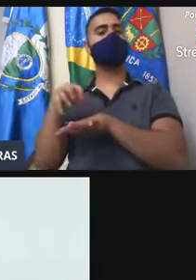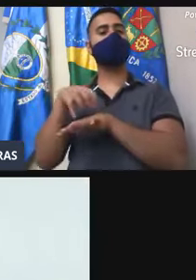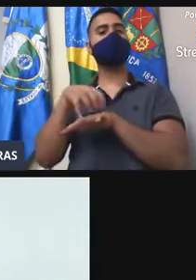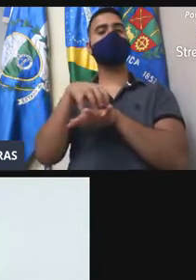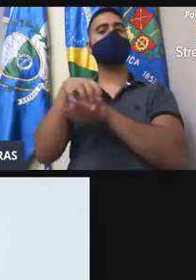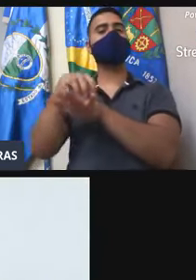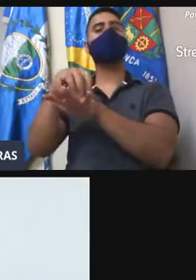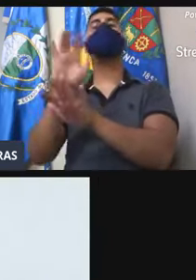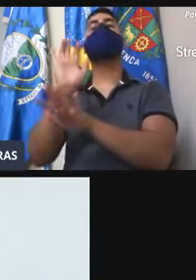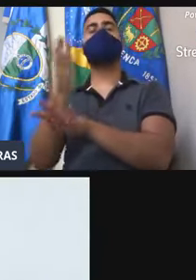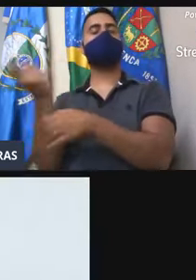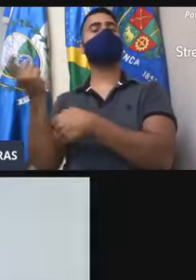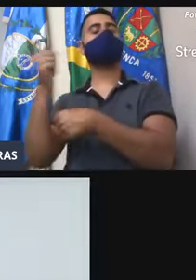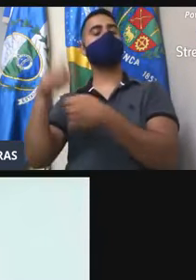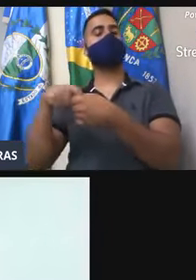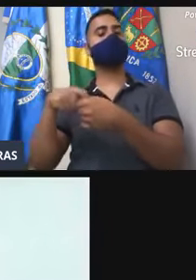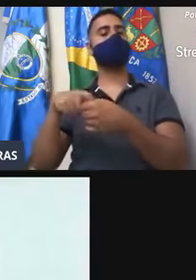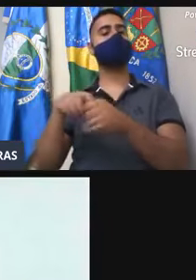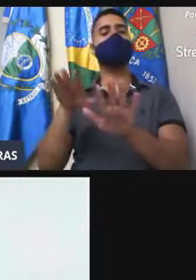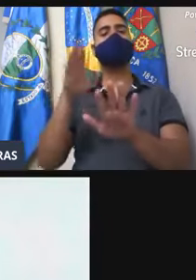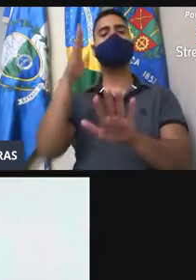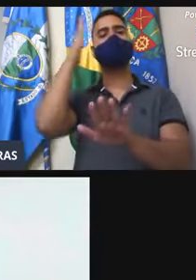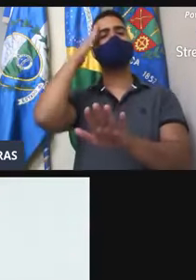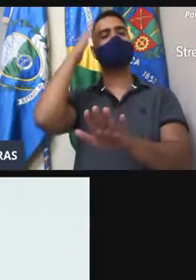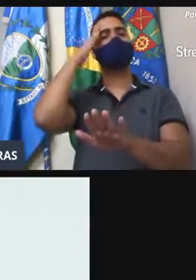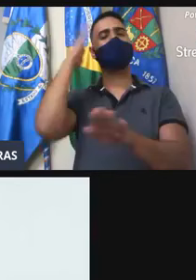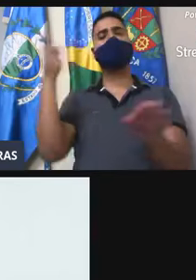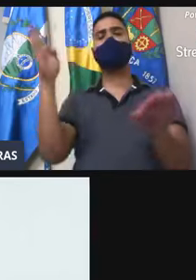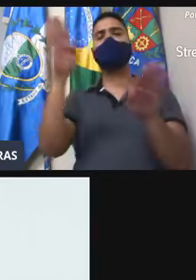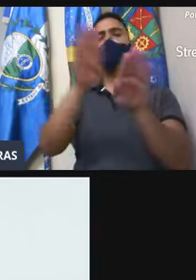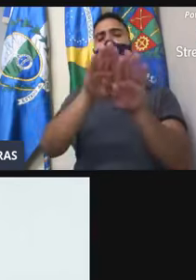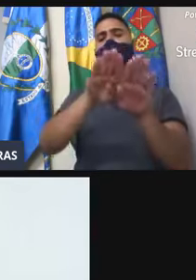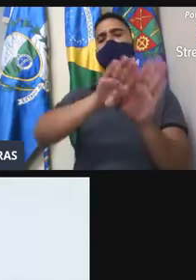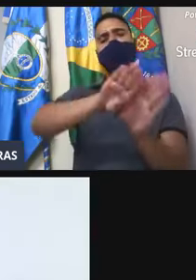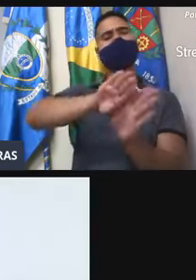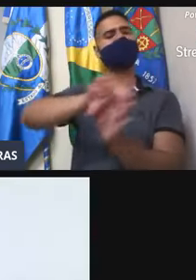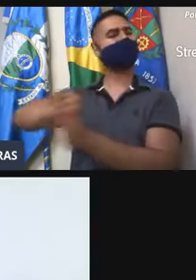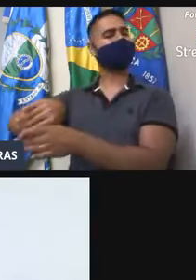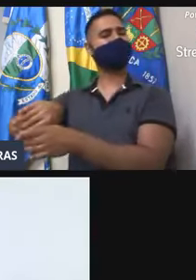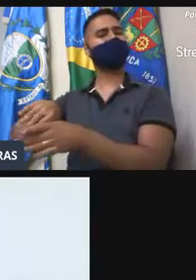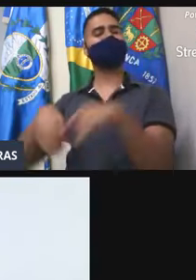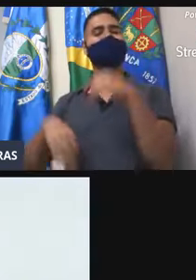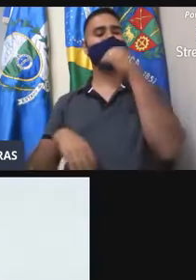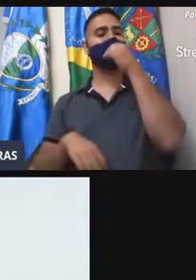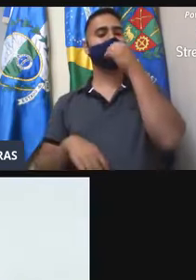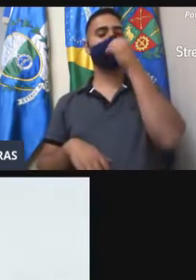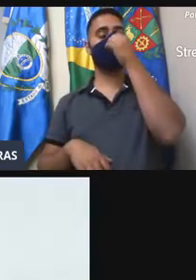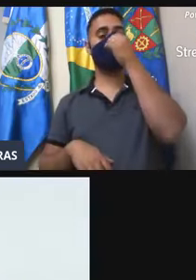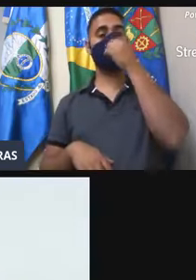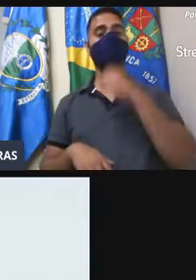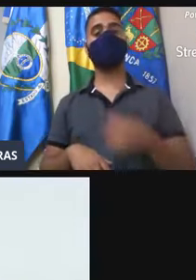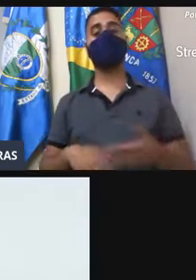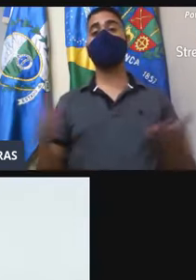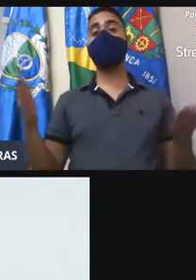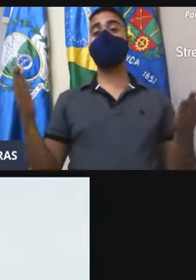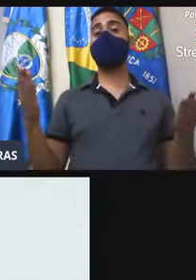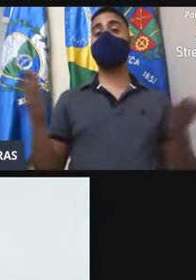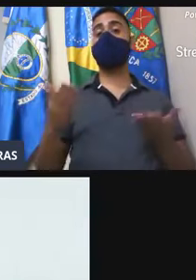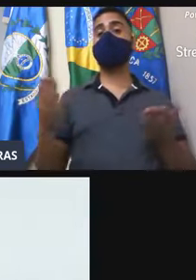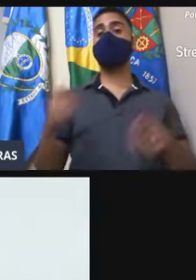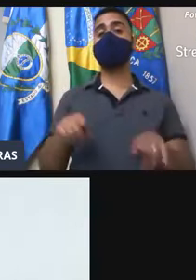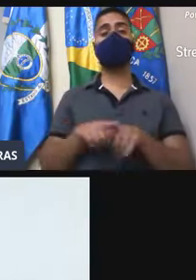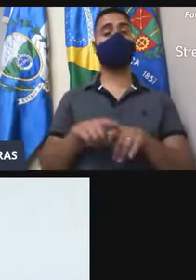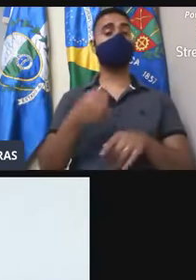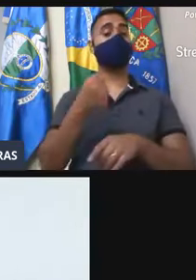os turistas, conforme já foi dito também. Nós já sabemos que a barreira foi retirada.